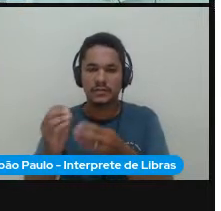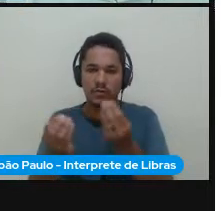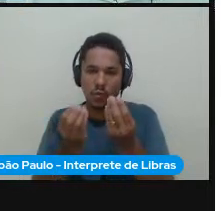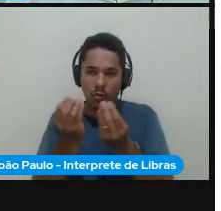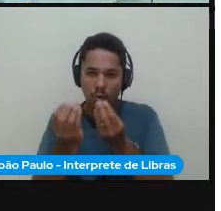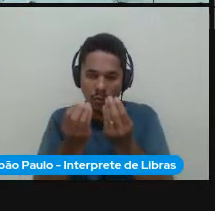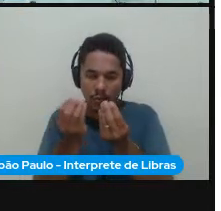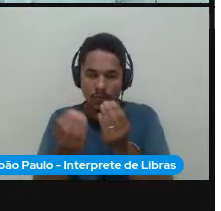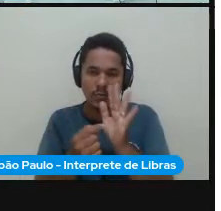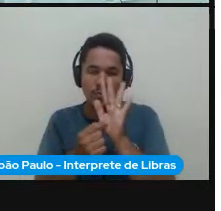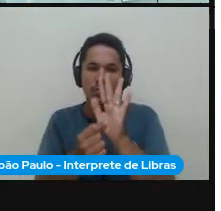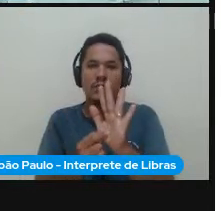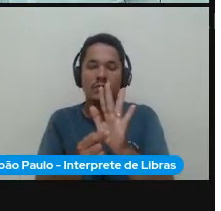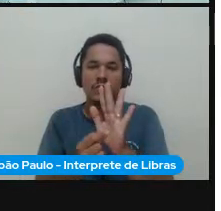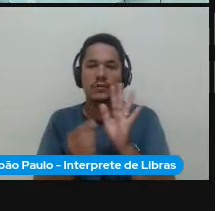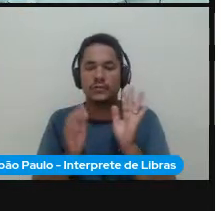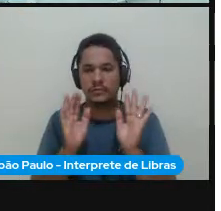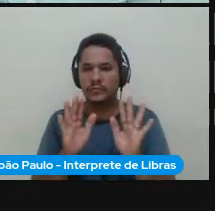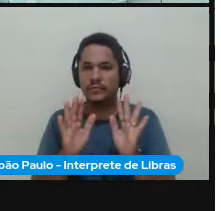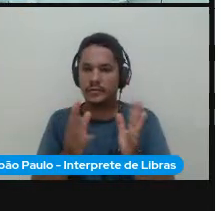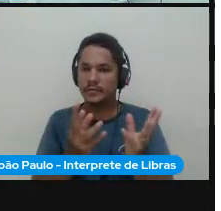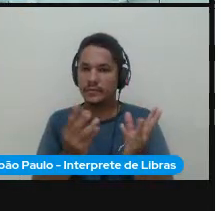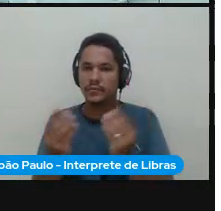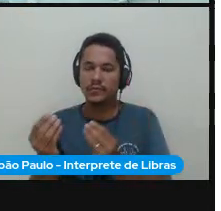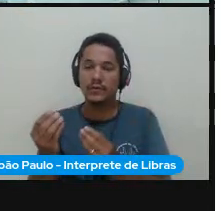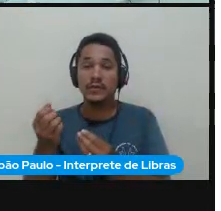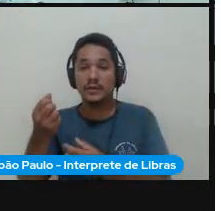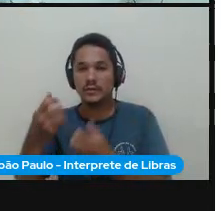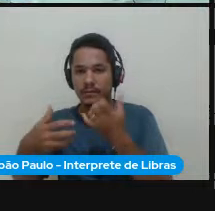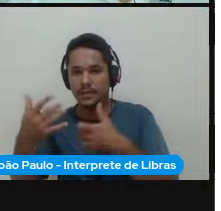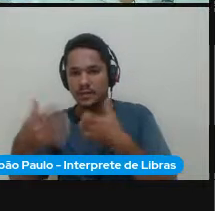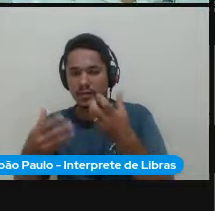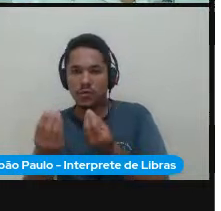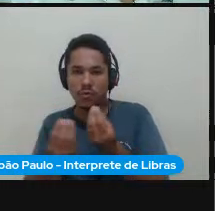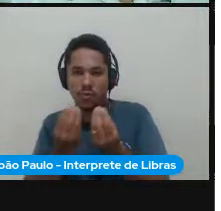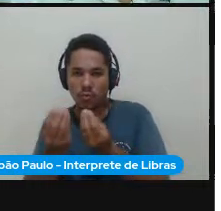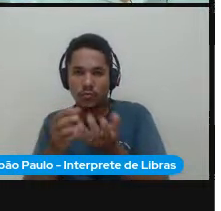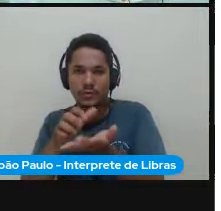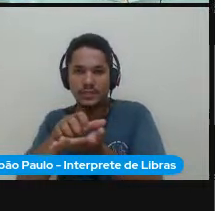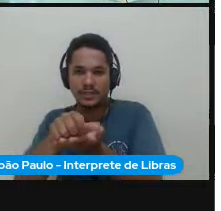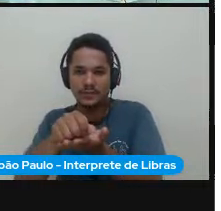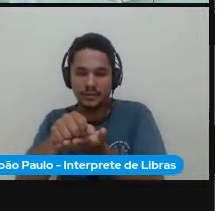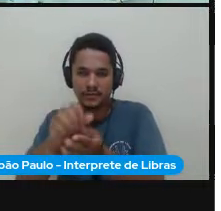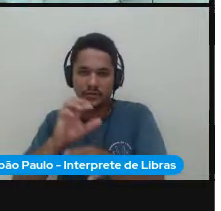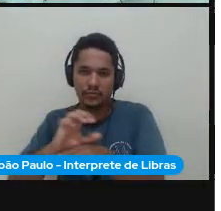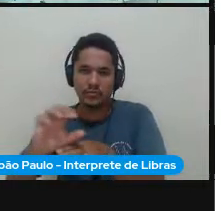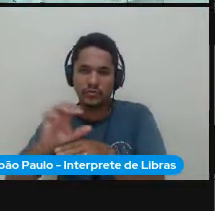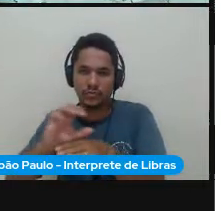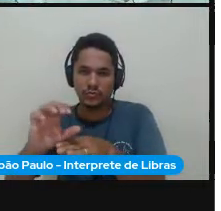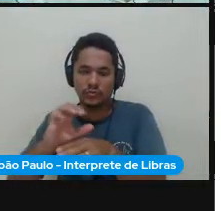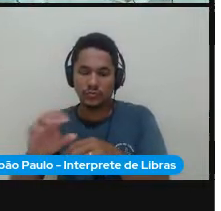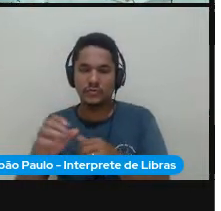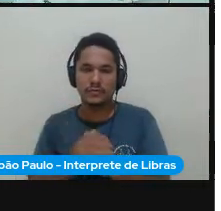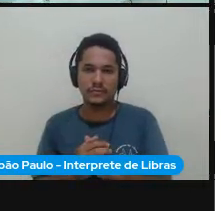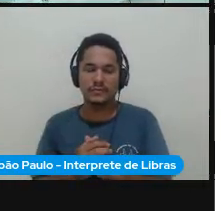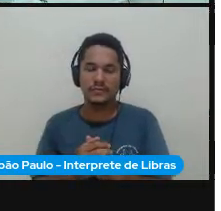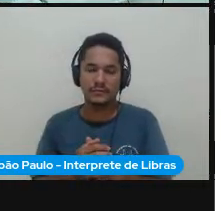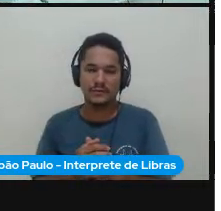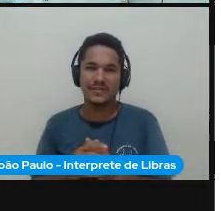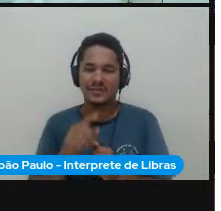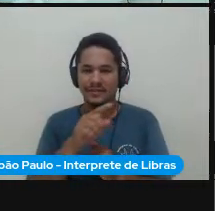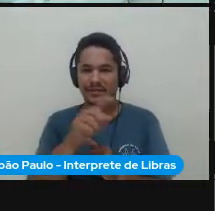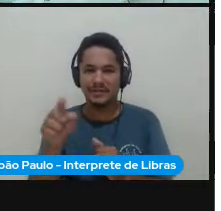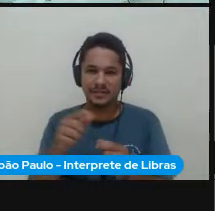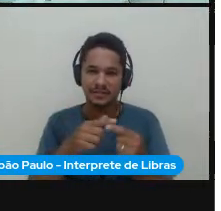deste parceiro, mas muitos deles vão explicar exatamente como se inscrever nos cursos. Então, quando virem semana que vem,